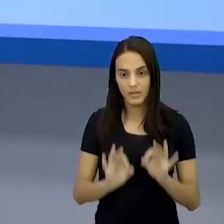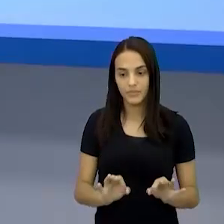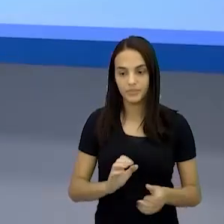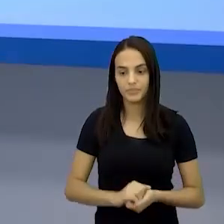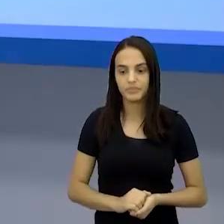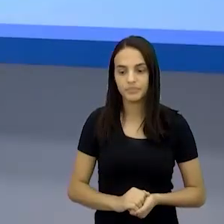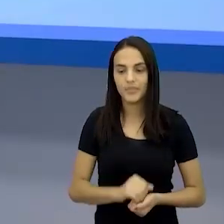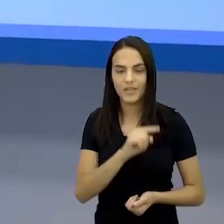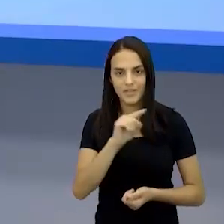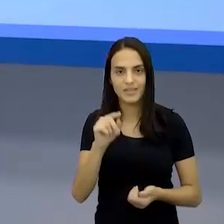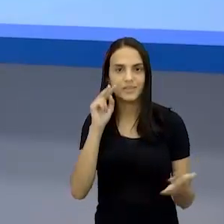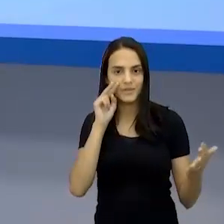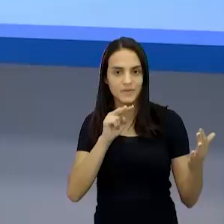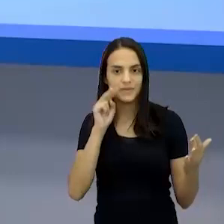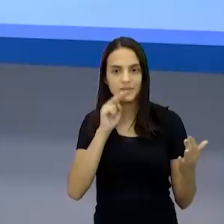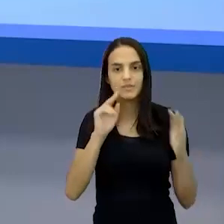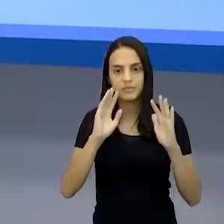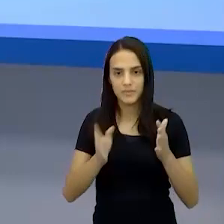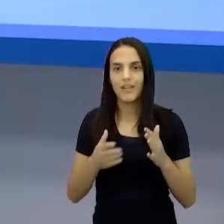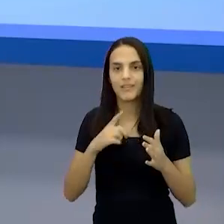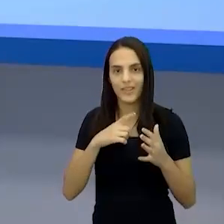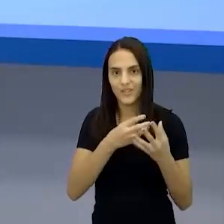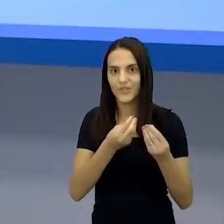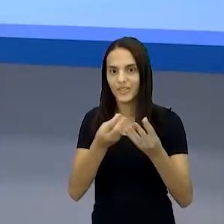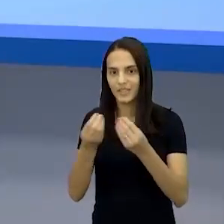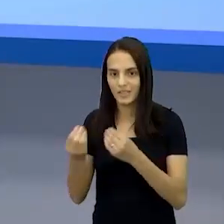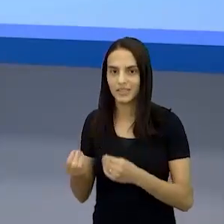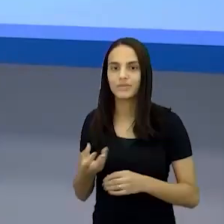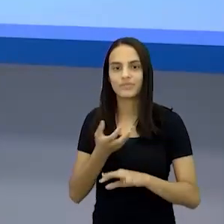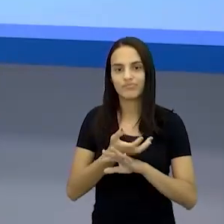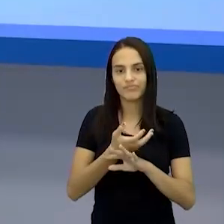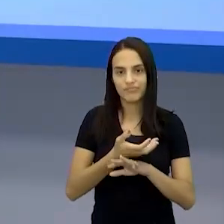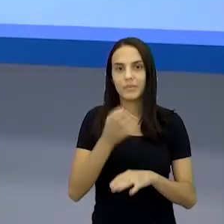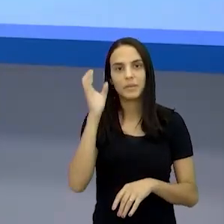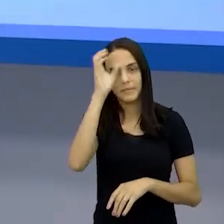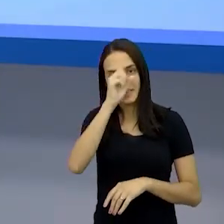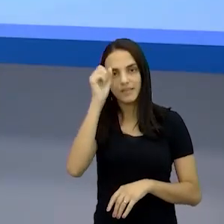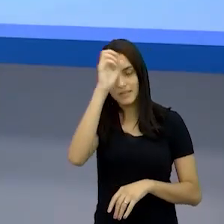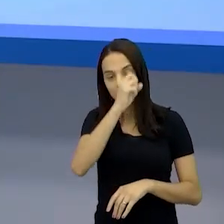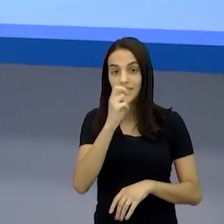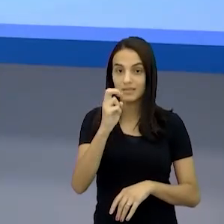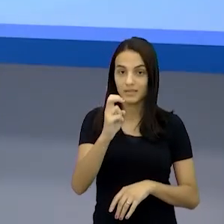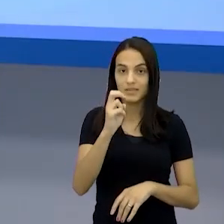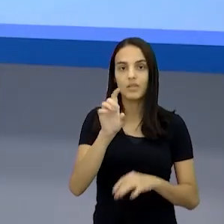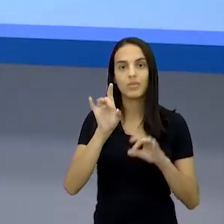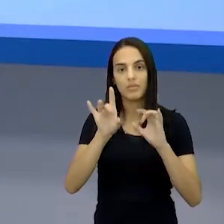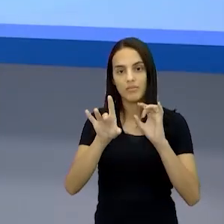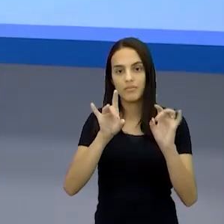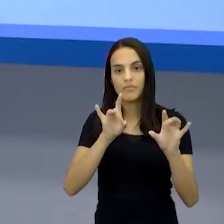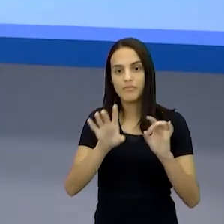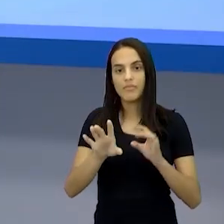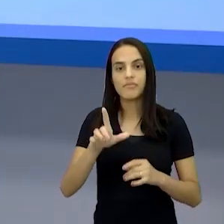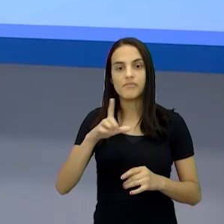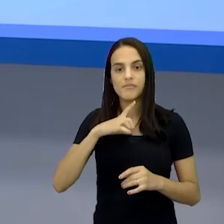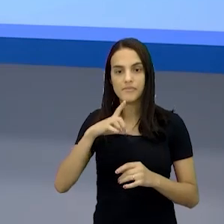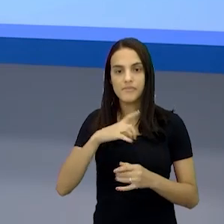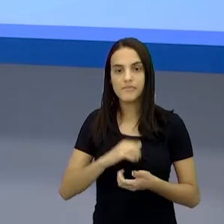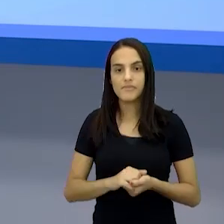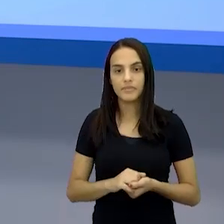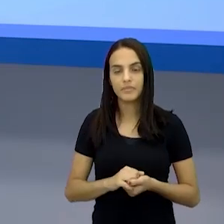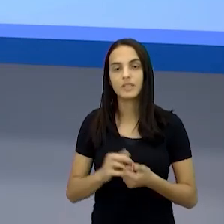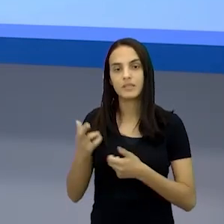pessoal? Então vocês viram aí que tem, né, bastante componentes aí para aprender, 5 componentes, cada componente aí tem